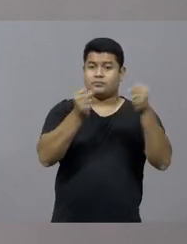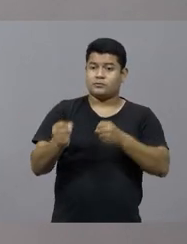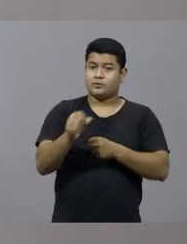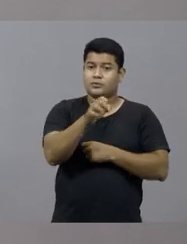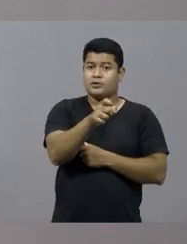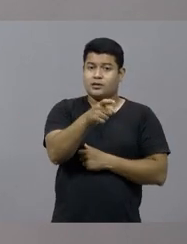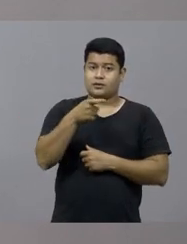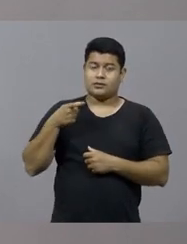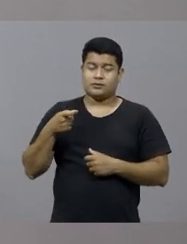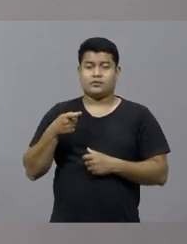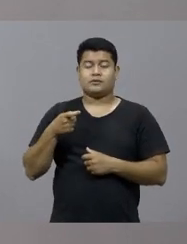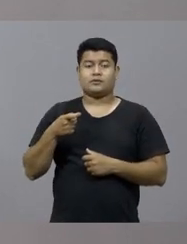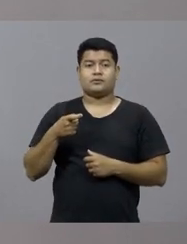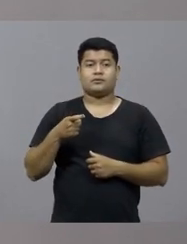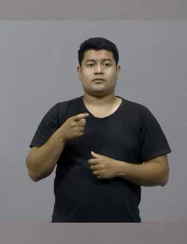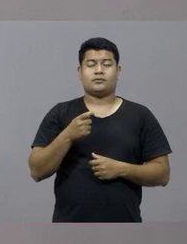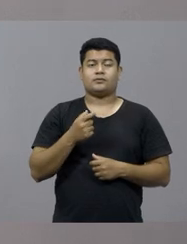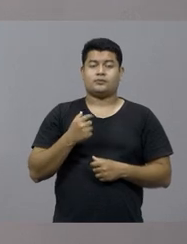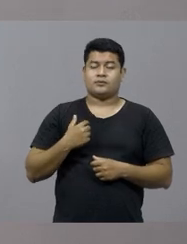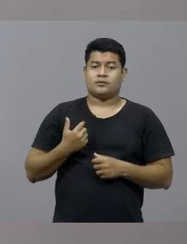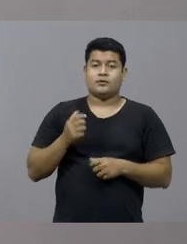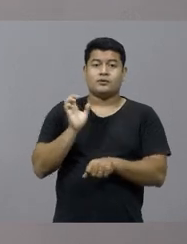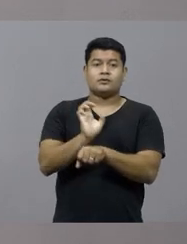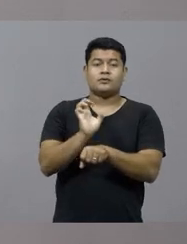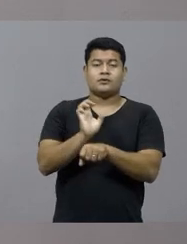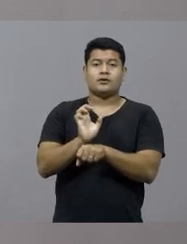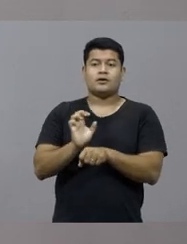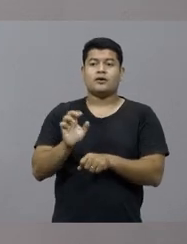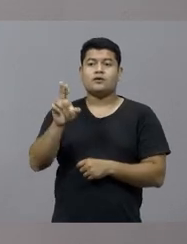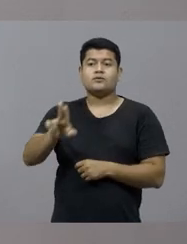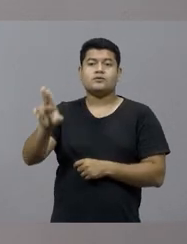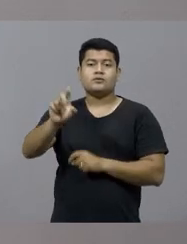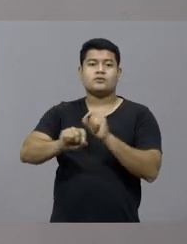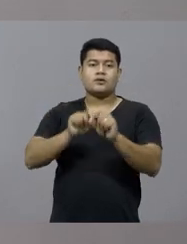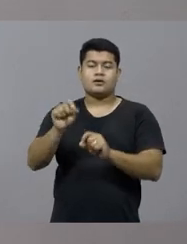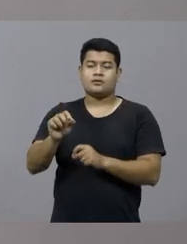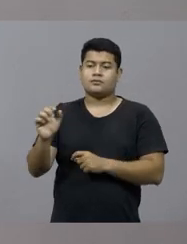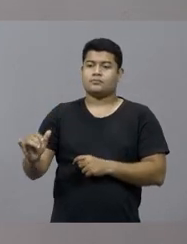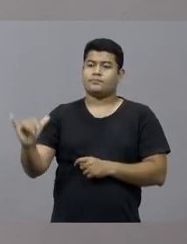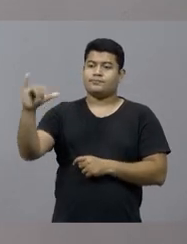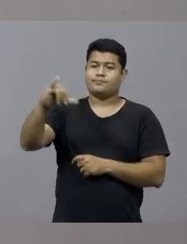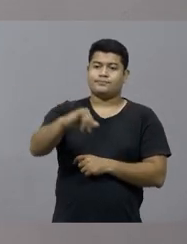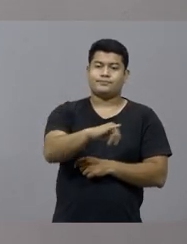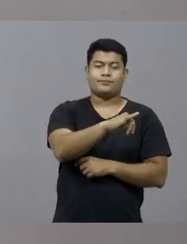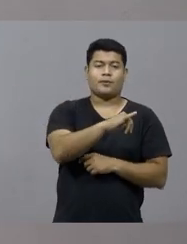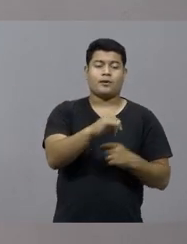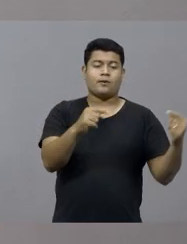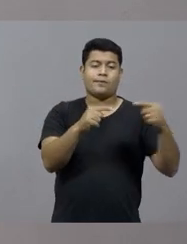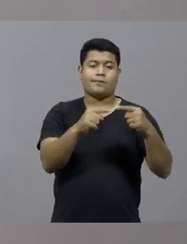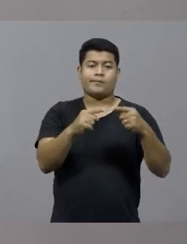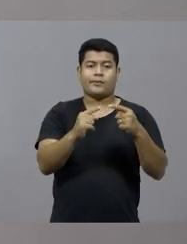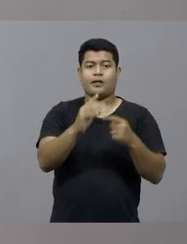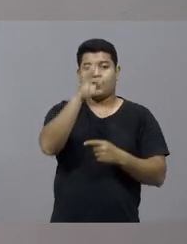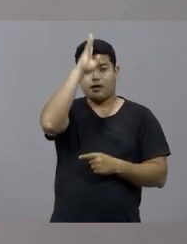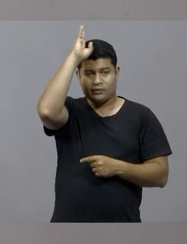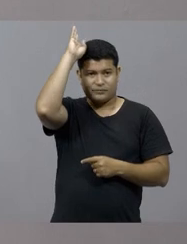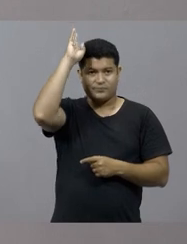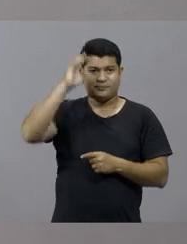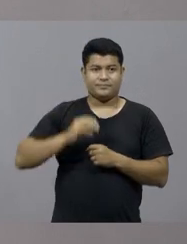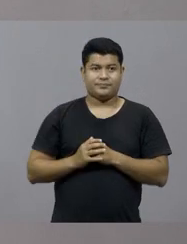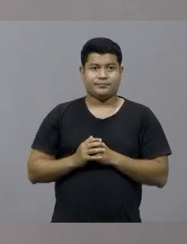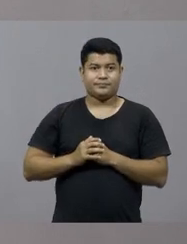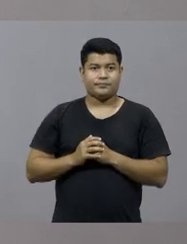usando a aeronave do Corpo de Bombeiros. Senhoras e senhores, eu fico me perguntando